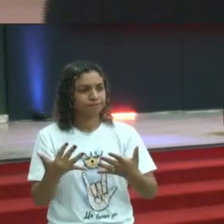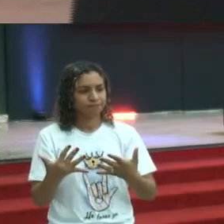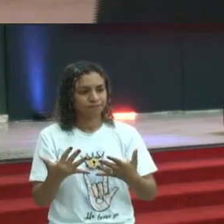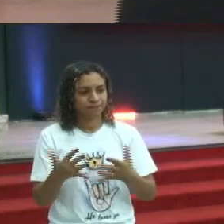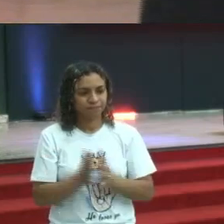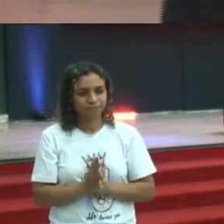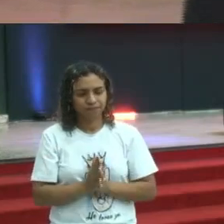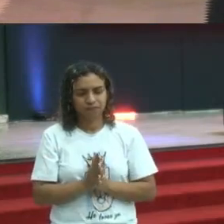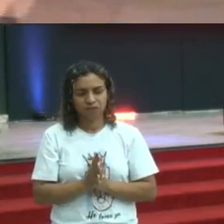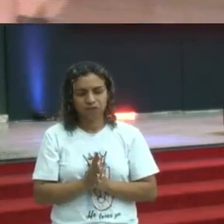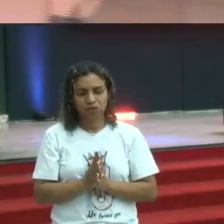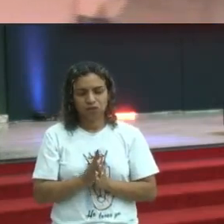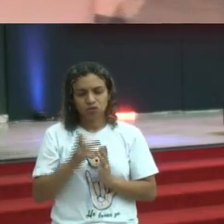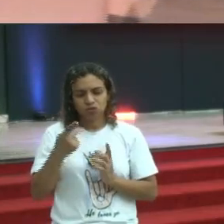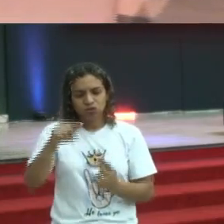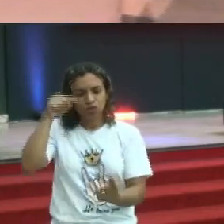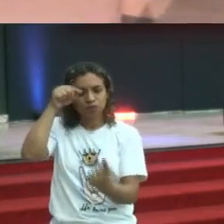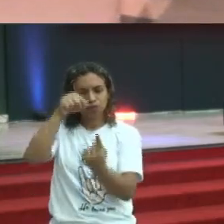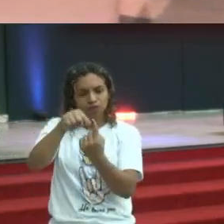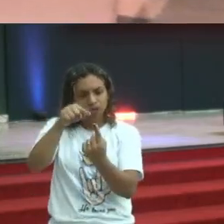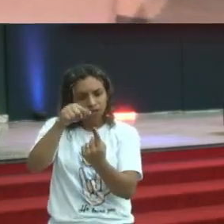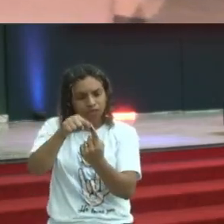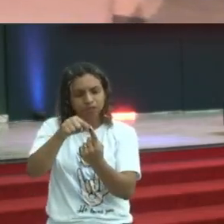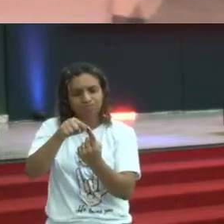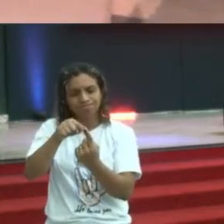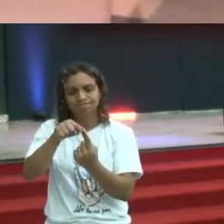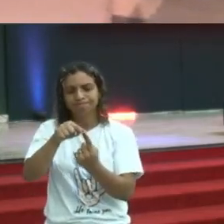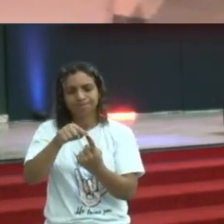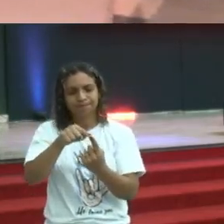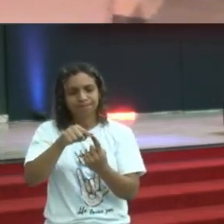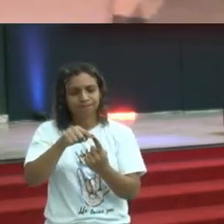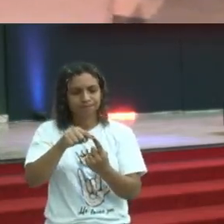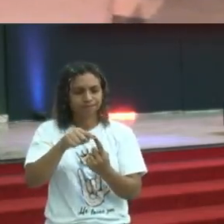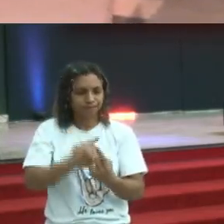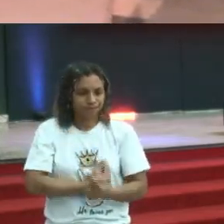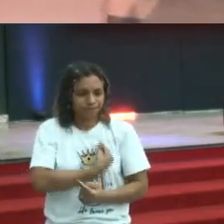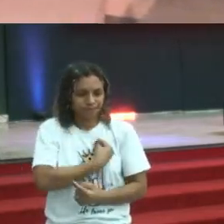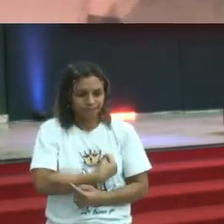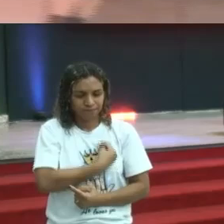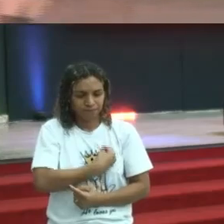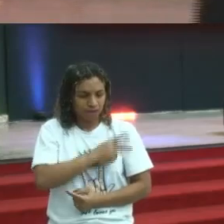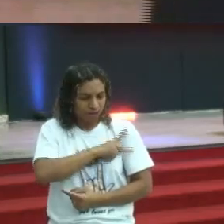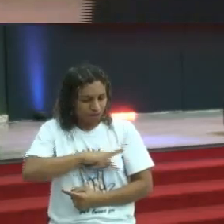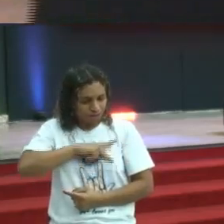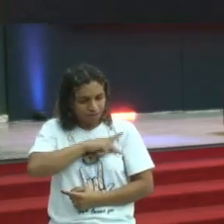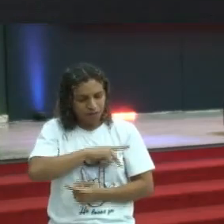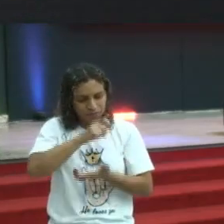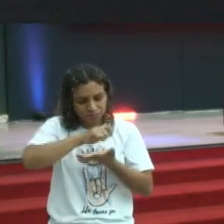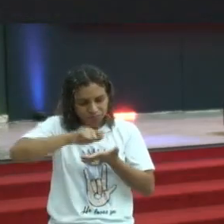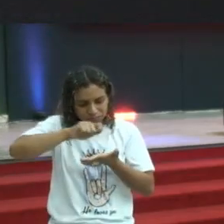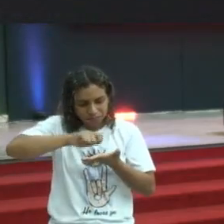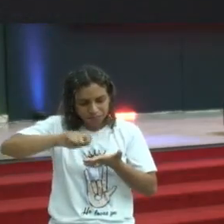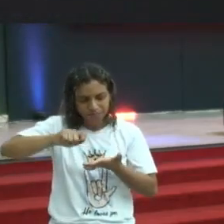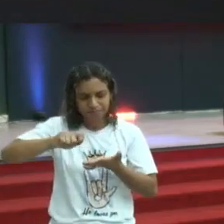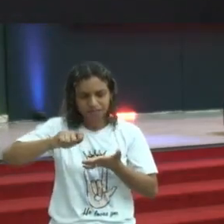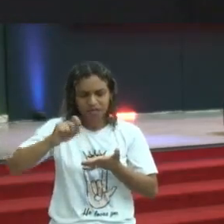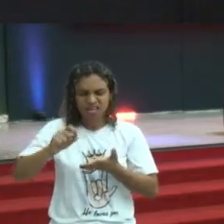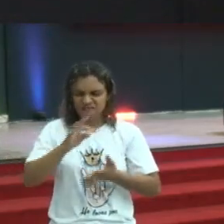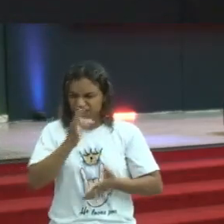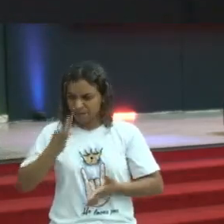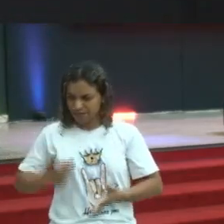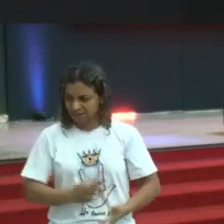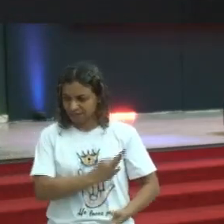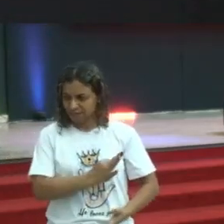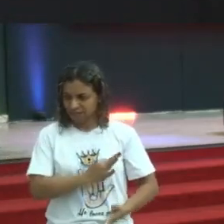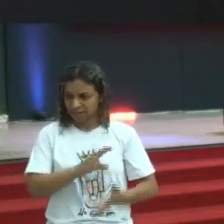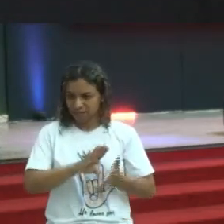seu propósito, a sua filosofia, o seu objetivo na vida. E Paulo escreveu assim em Filipenses capítulo 3,